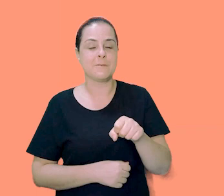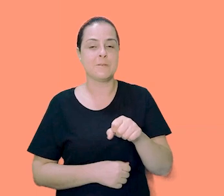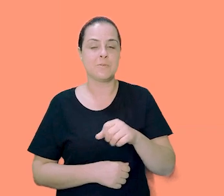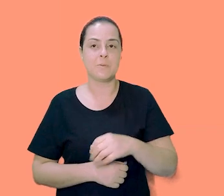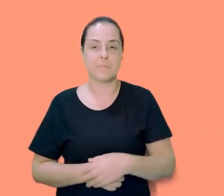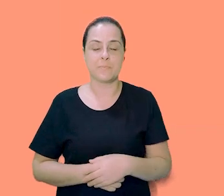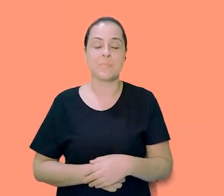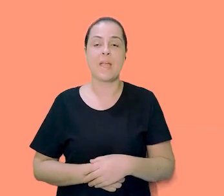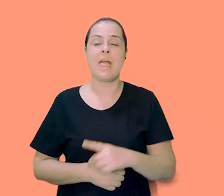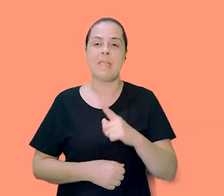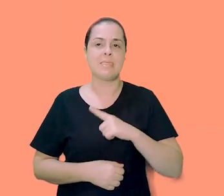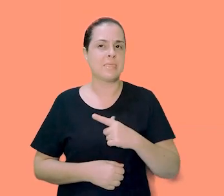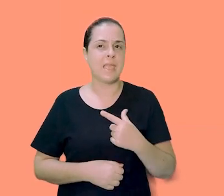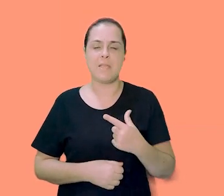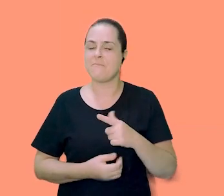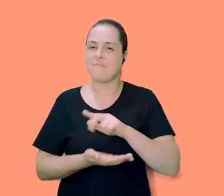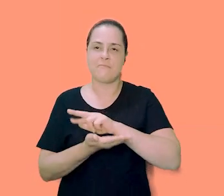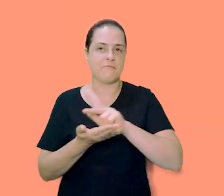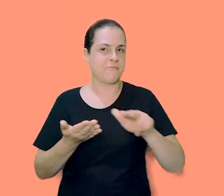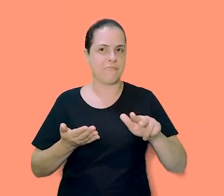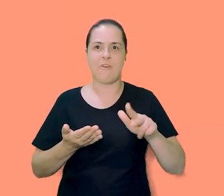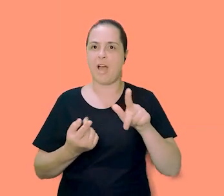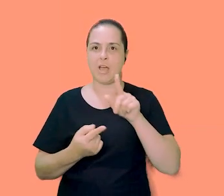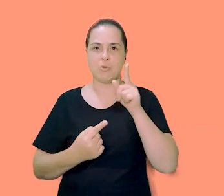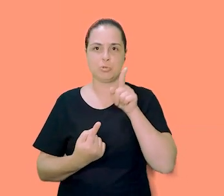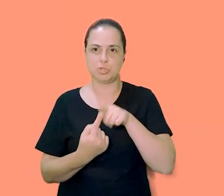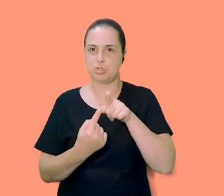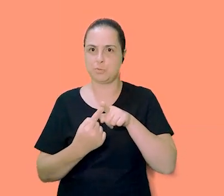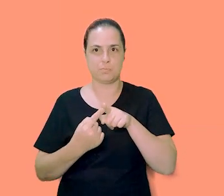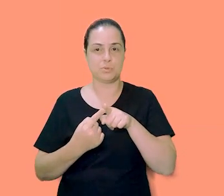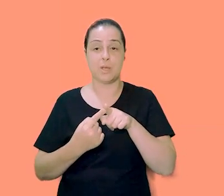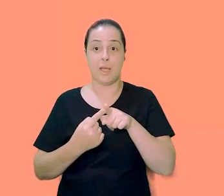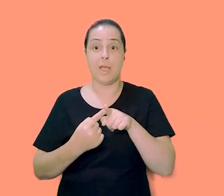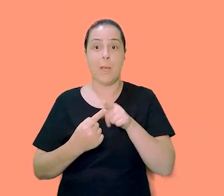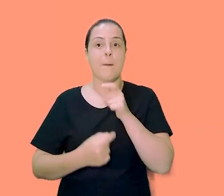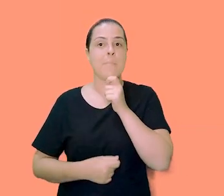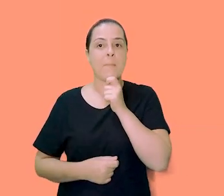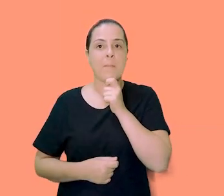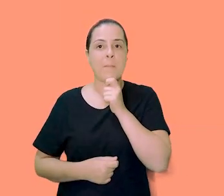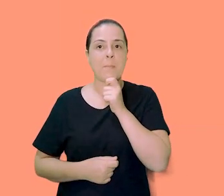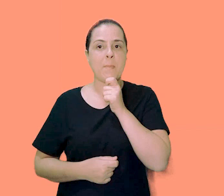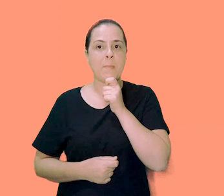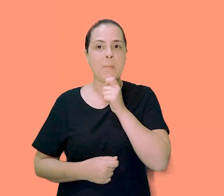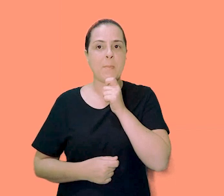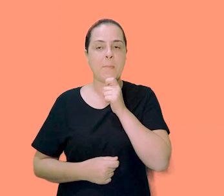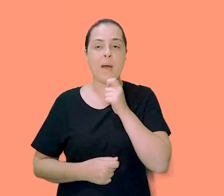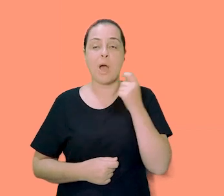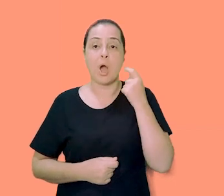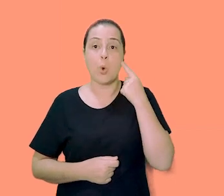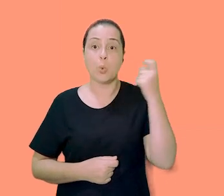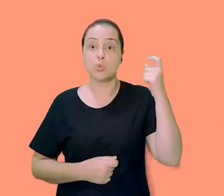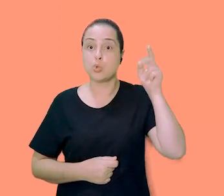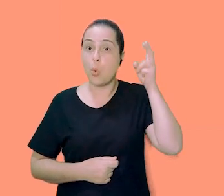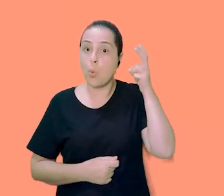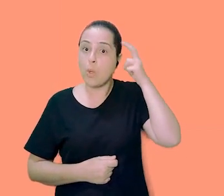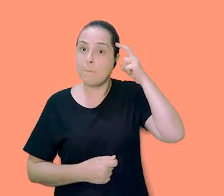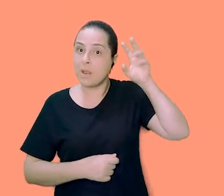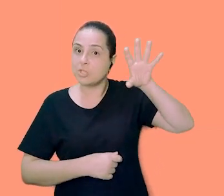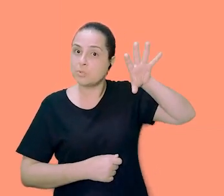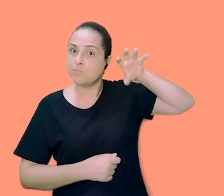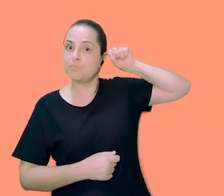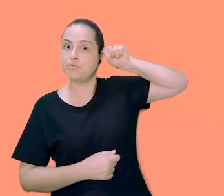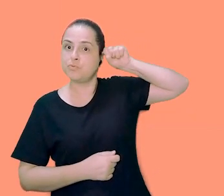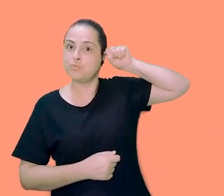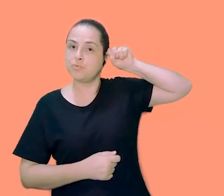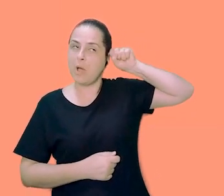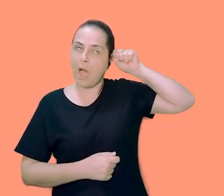Esse se chama Minimic, né? Mas tem outros similares, e ele manda direto para o meu implante. Né? E aí o professor pode dizer, em sala de aula me ajuda